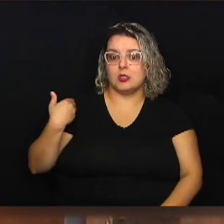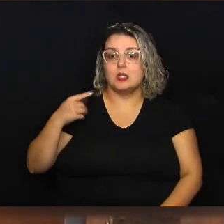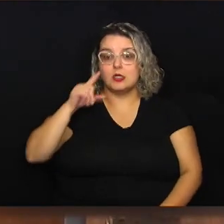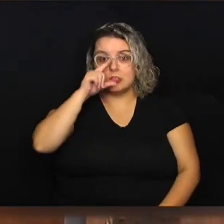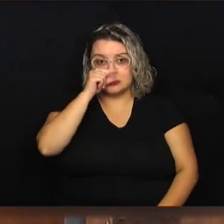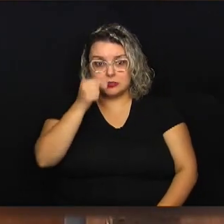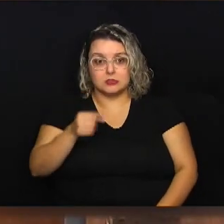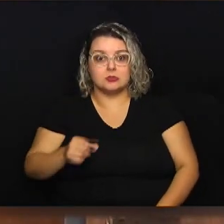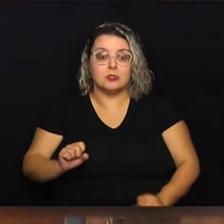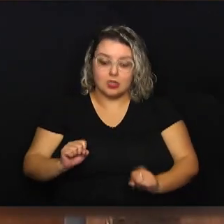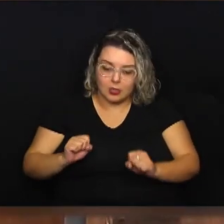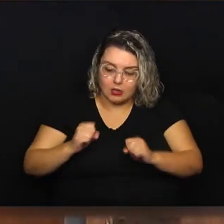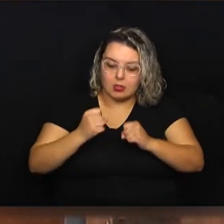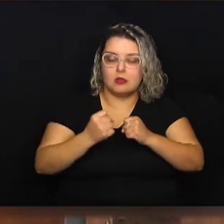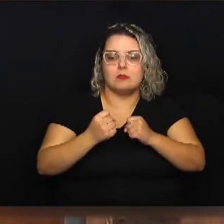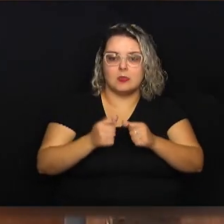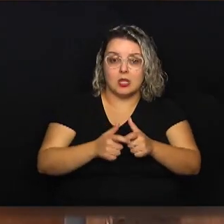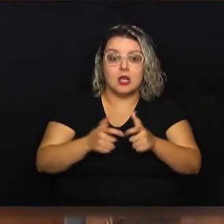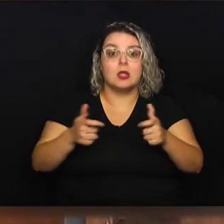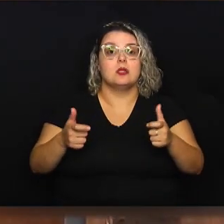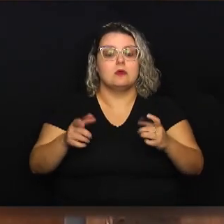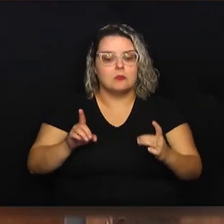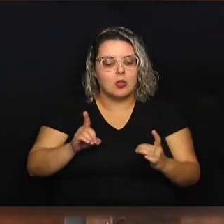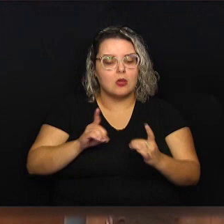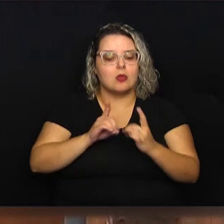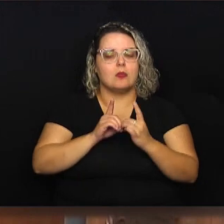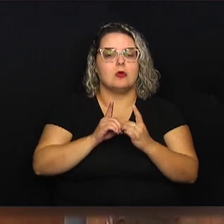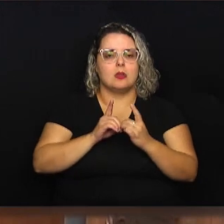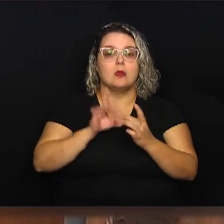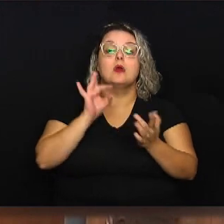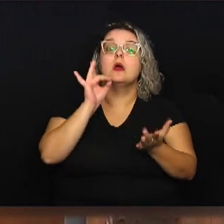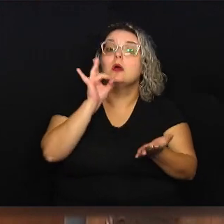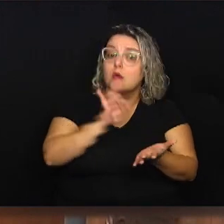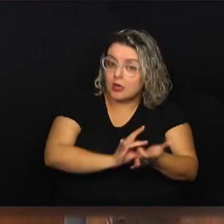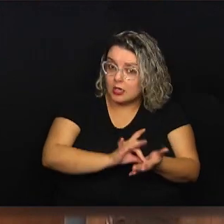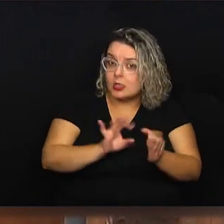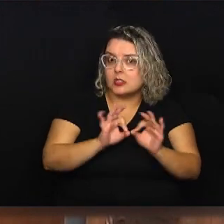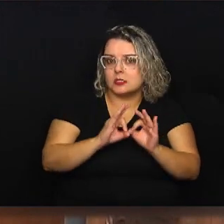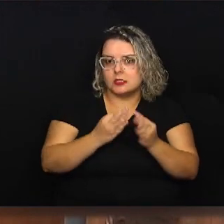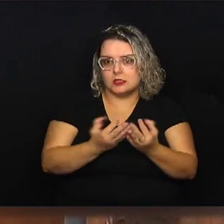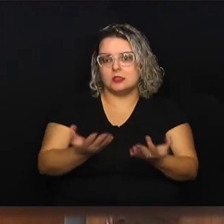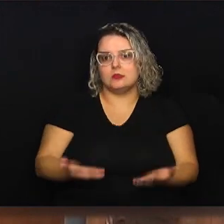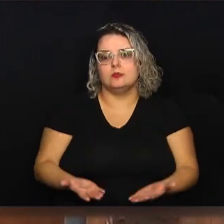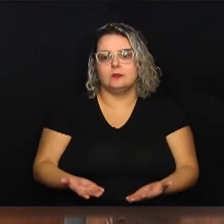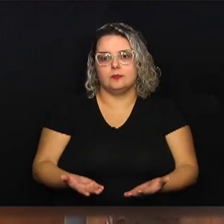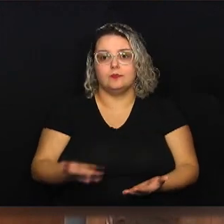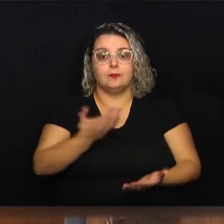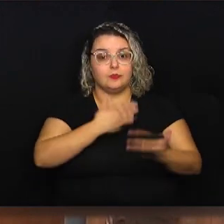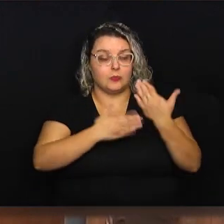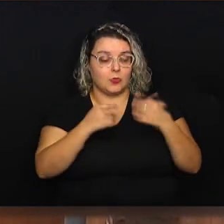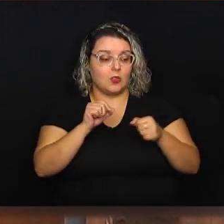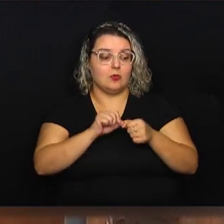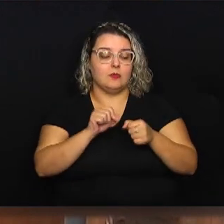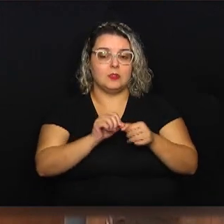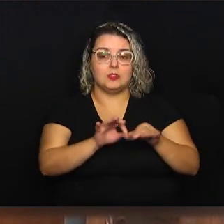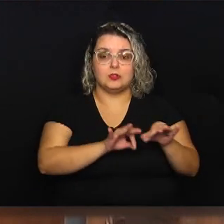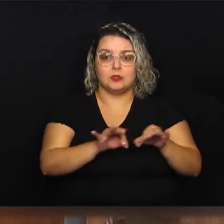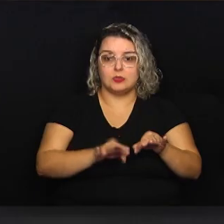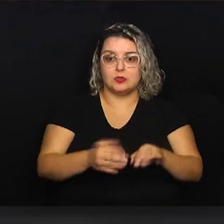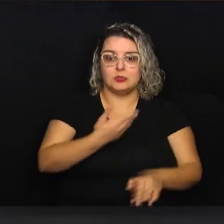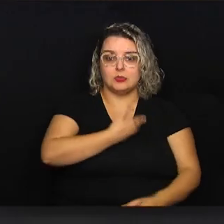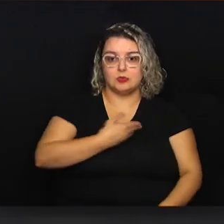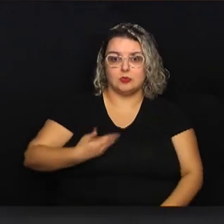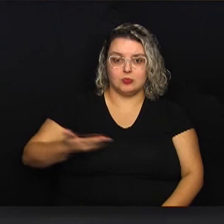também defendeu essa maior proximidade com a realidade das famílias. No passado, eu fiz um projeto no governo